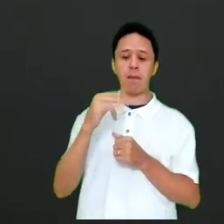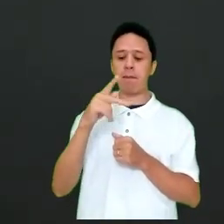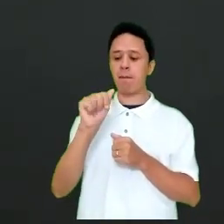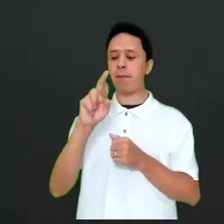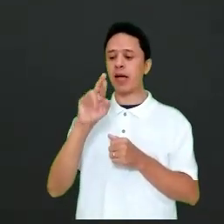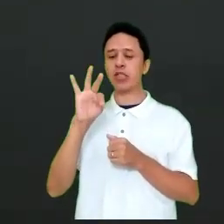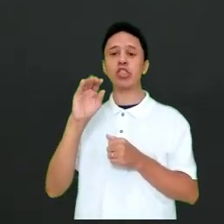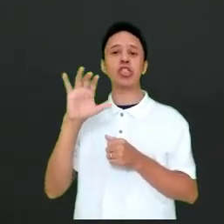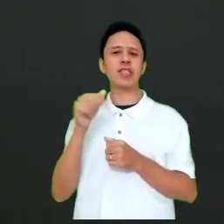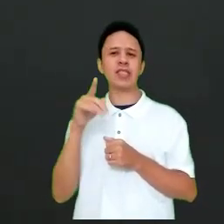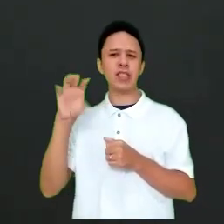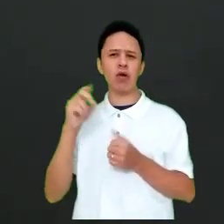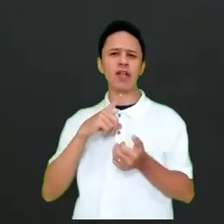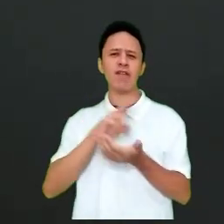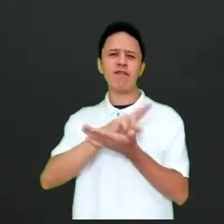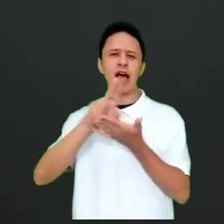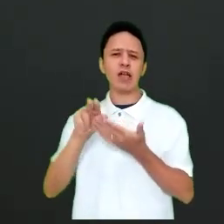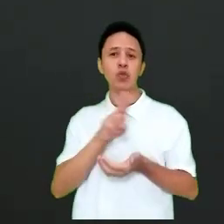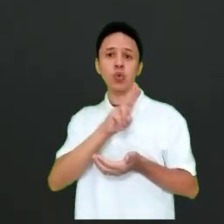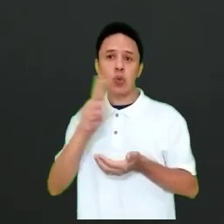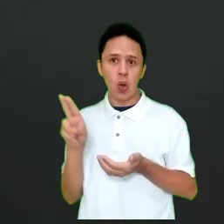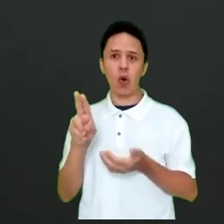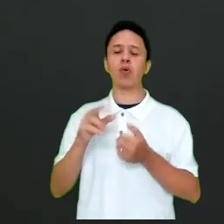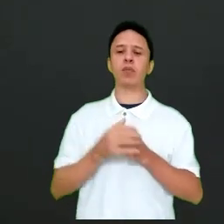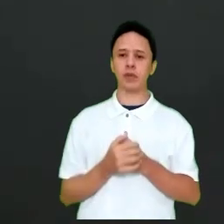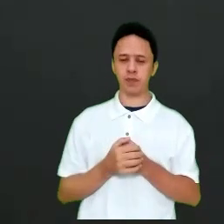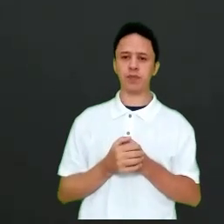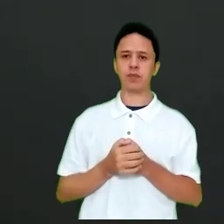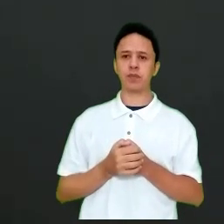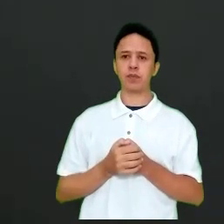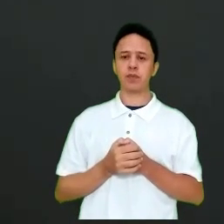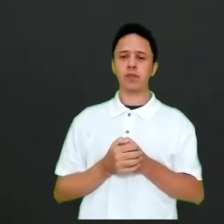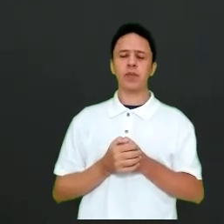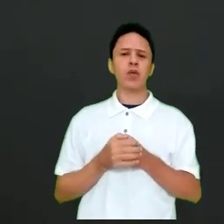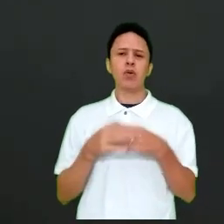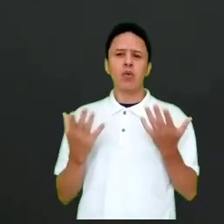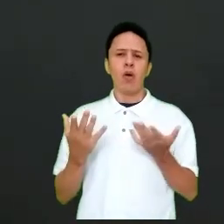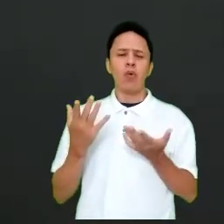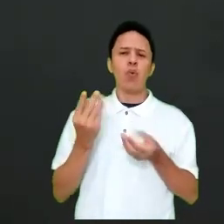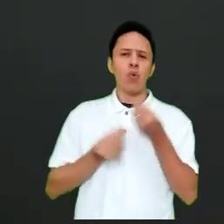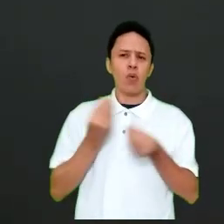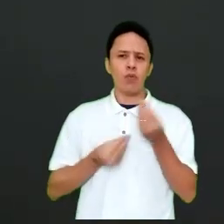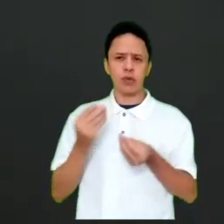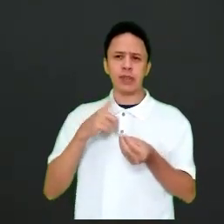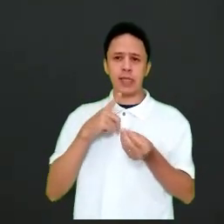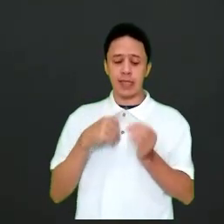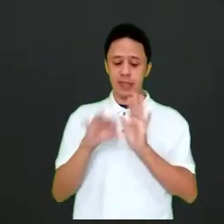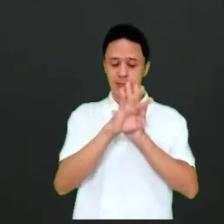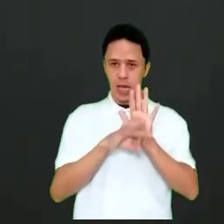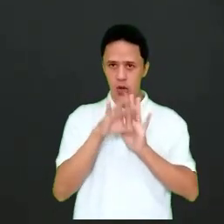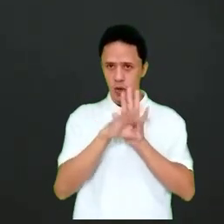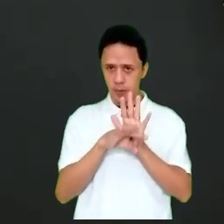bipartição. A bipartição também é chamada de divisão binária ou de cisparidade. Qual é a ideia? Eu tenho então